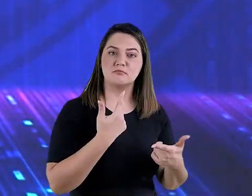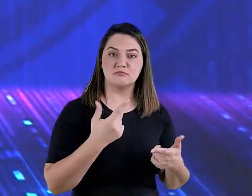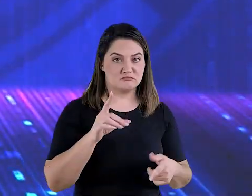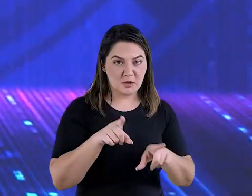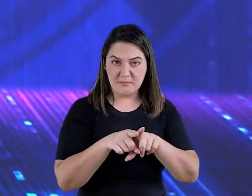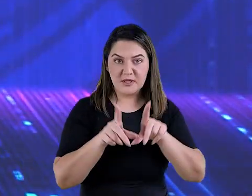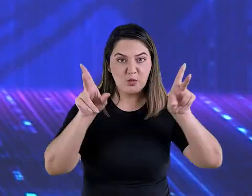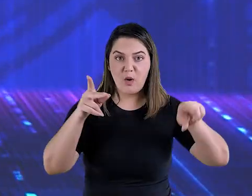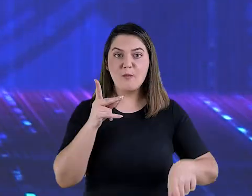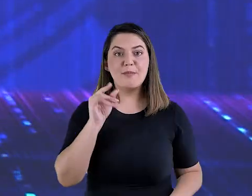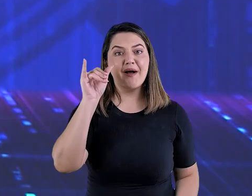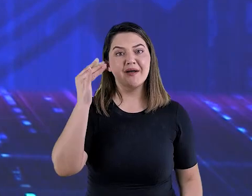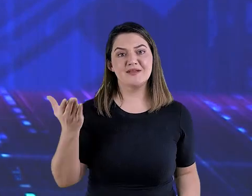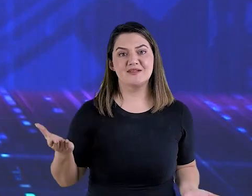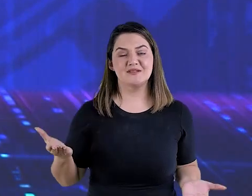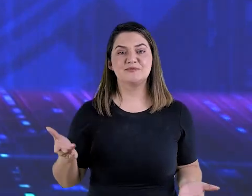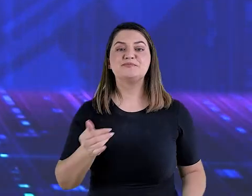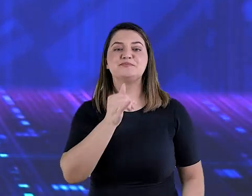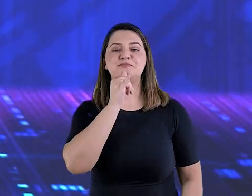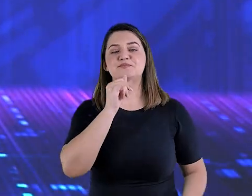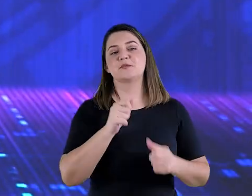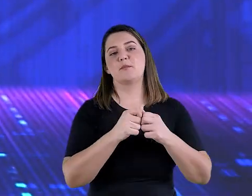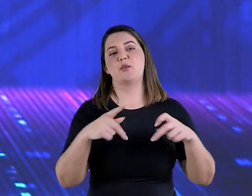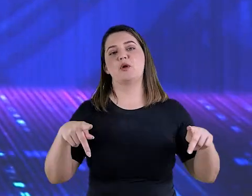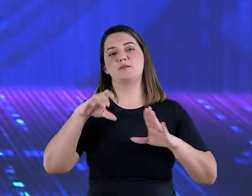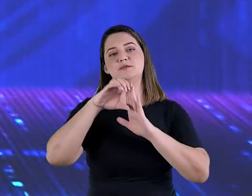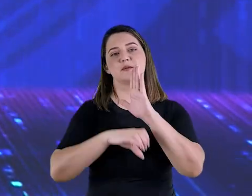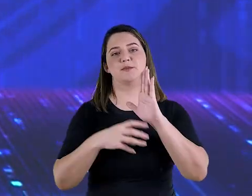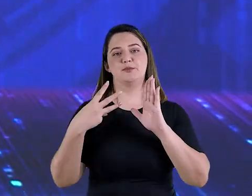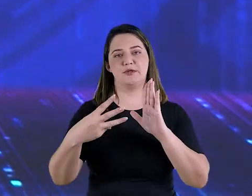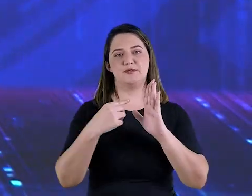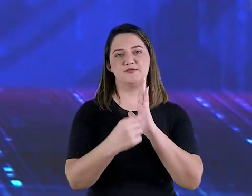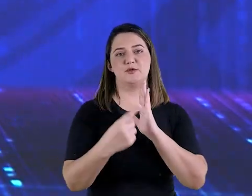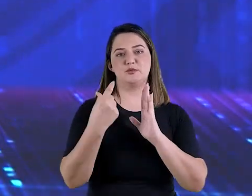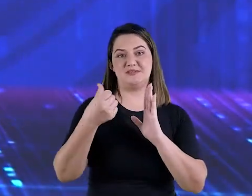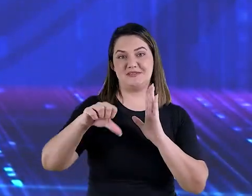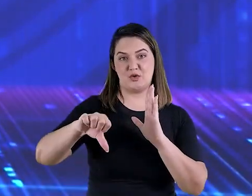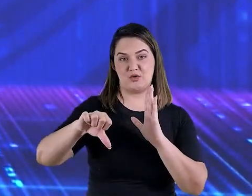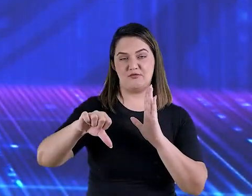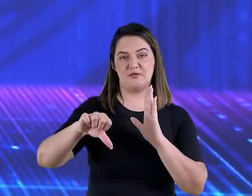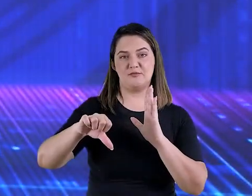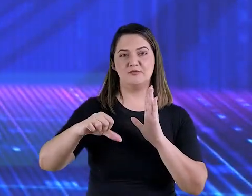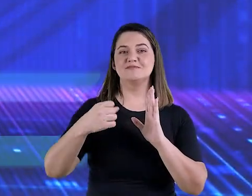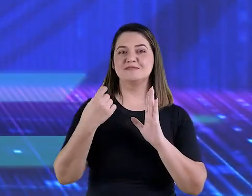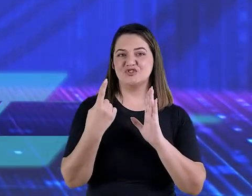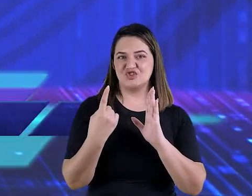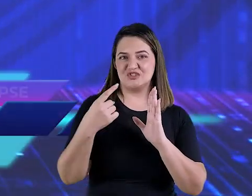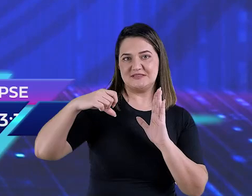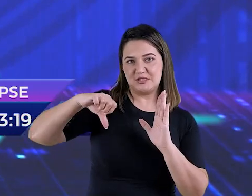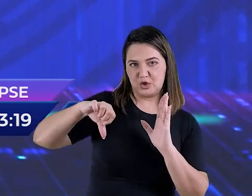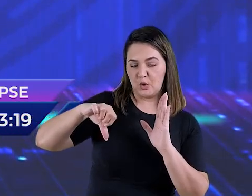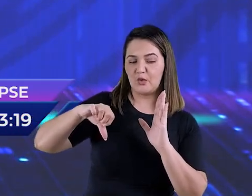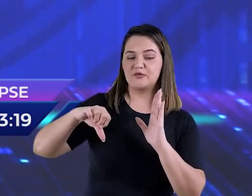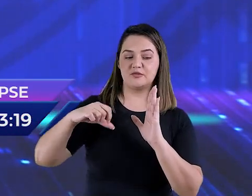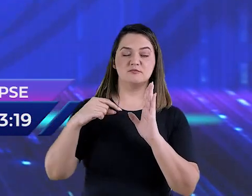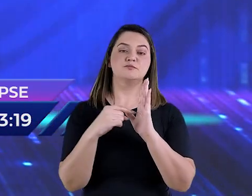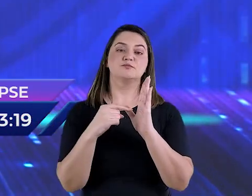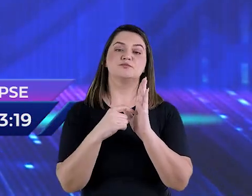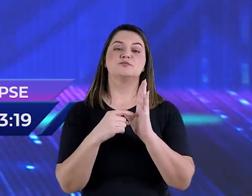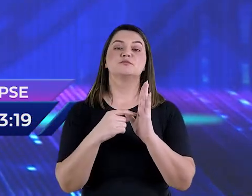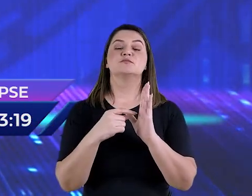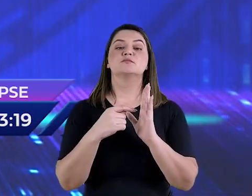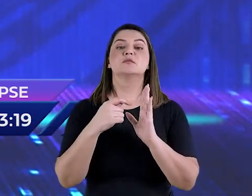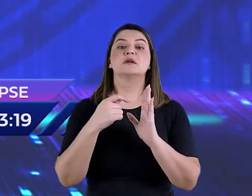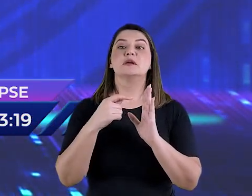humanidade. Deus também nos repreende. Veja só, Apocalipse capítulo 3, versículo 19, lá no contexto